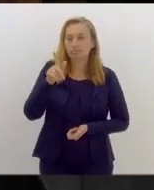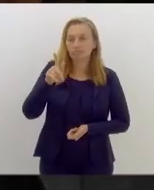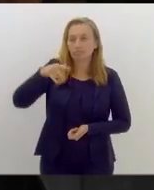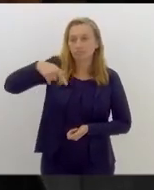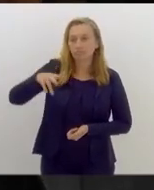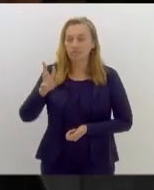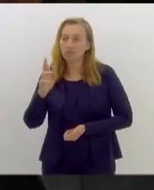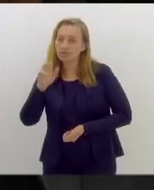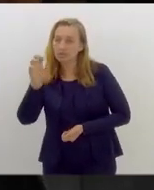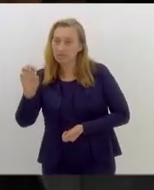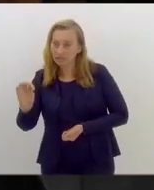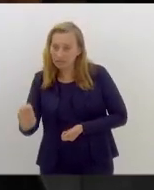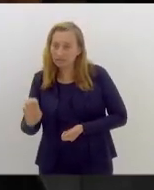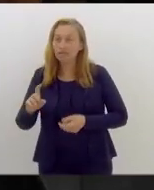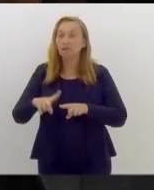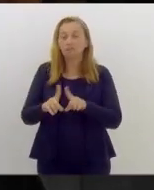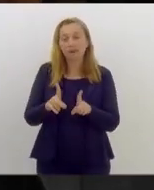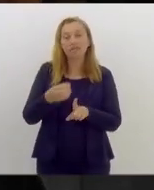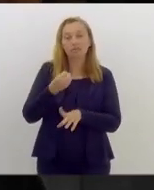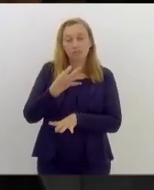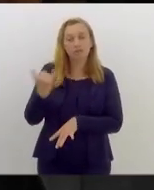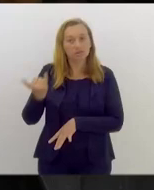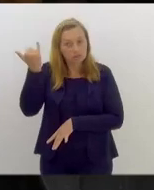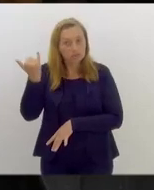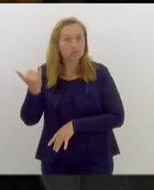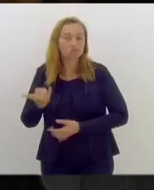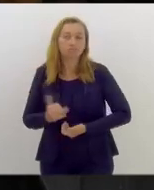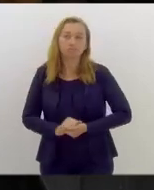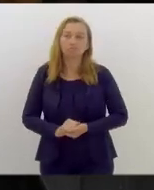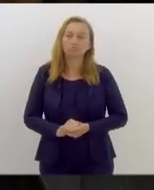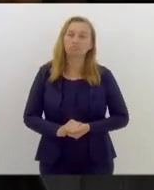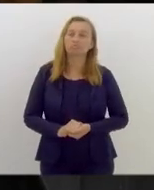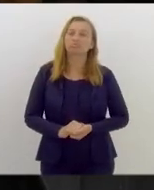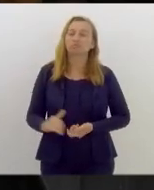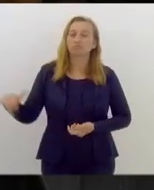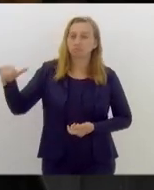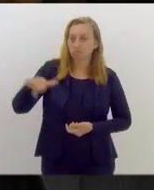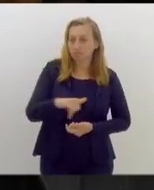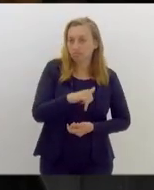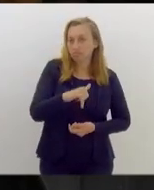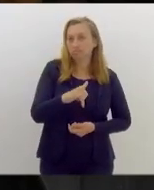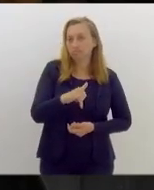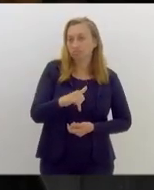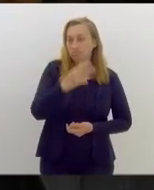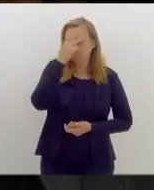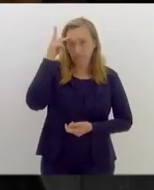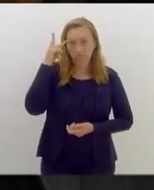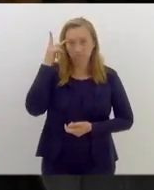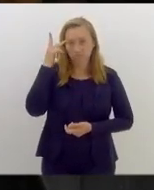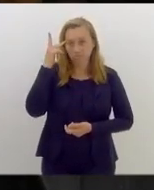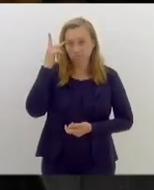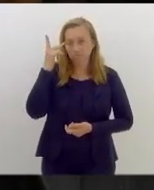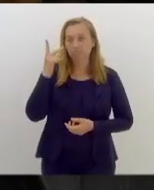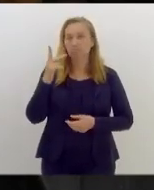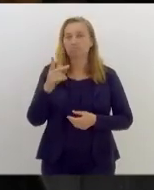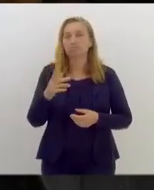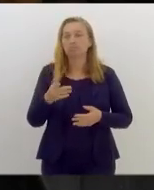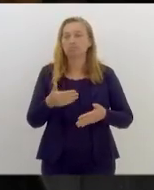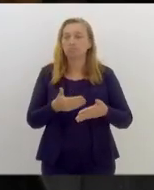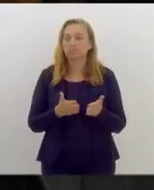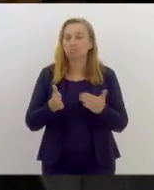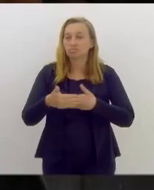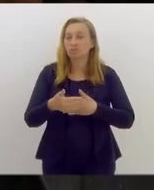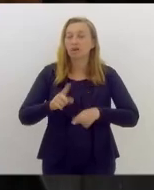aviação, mas que também é bem essencial, transporte aéreo de pessoas e carga, mas